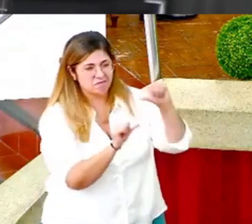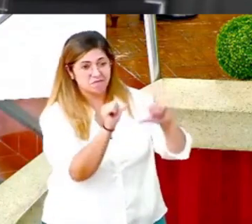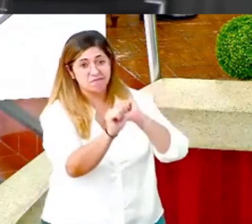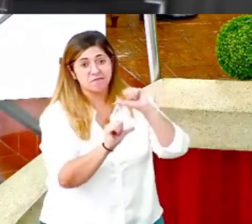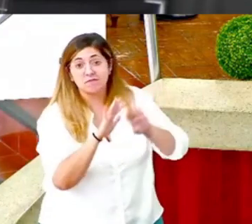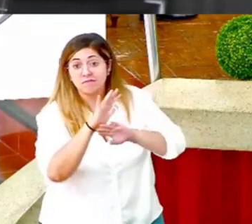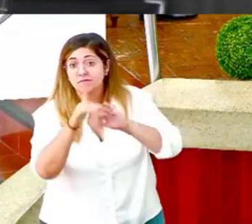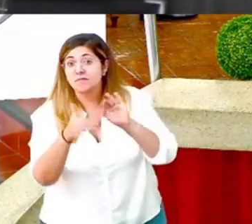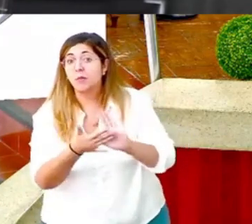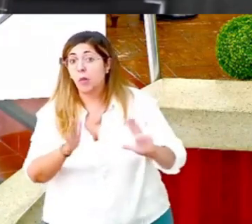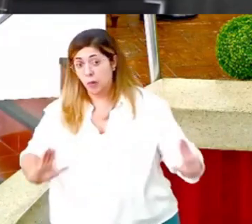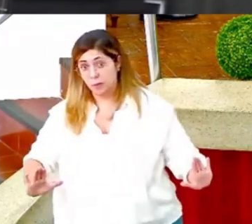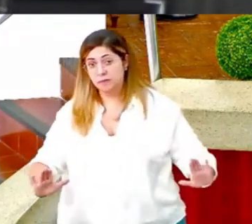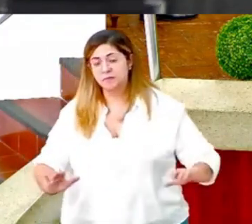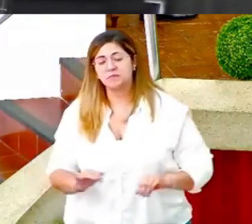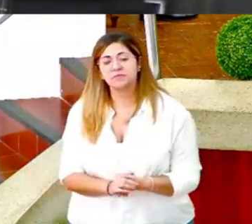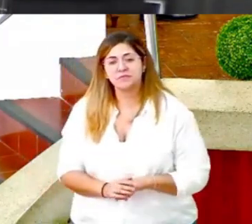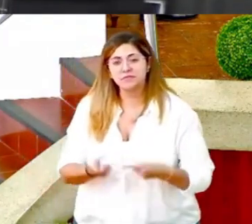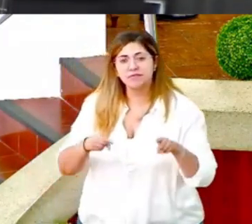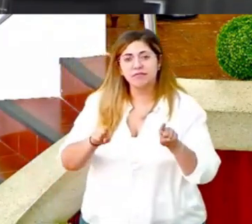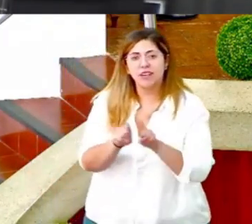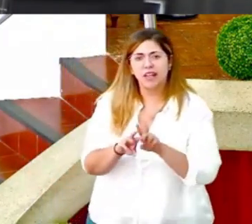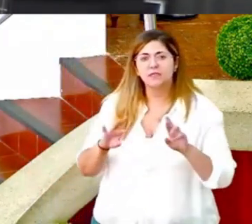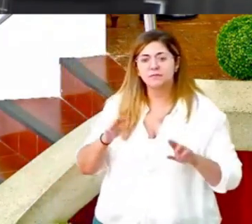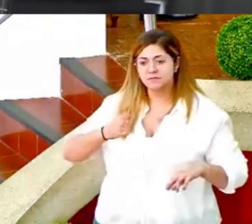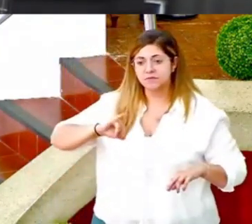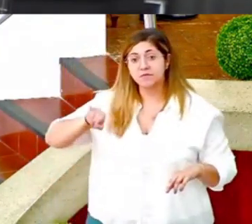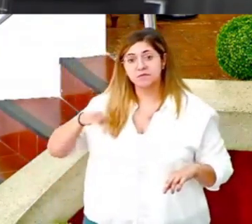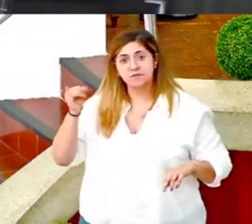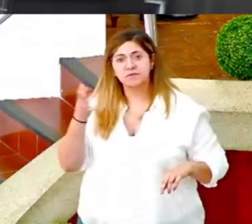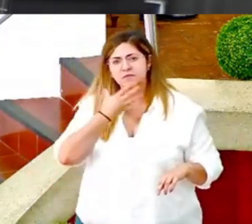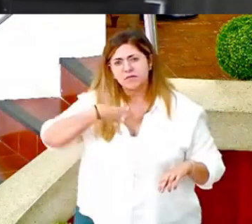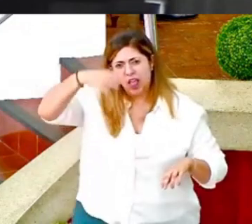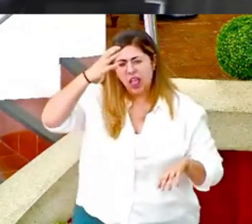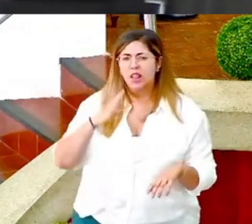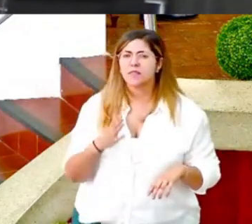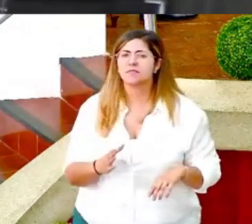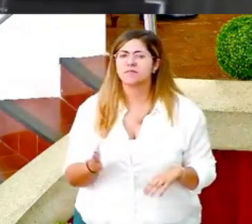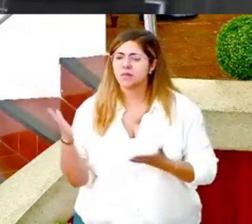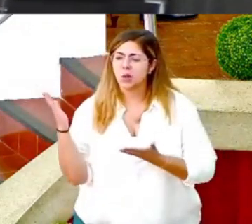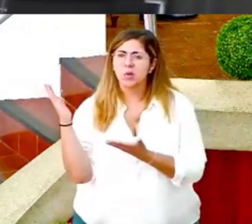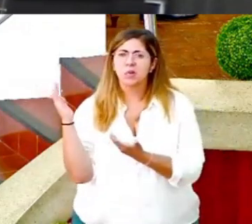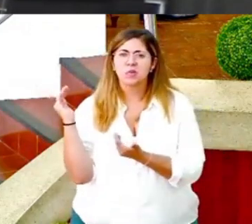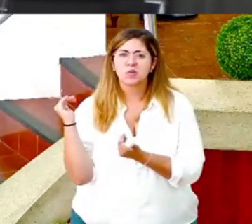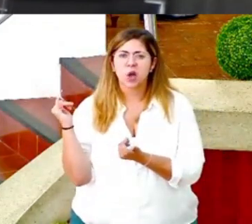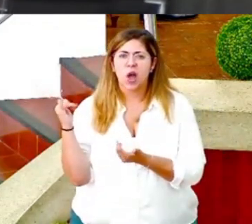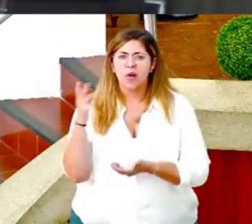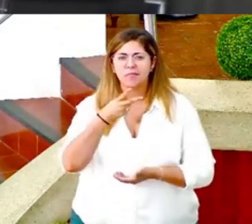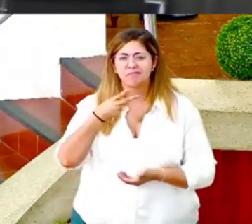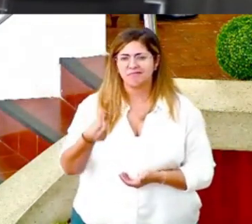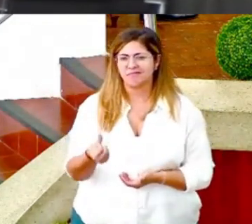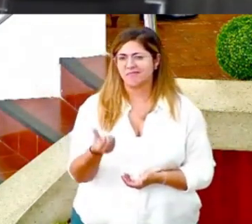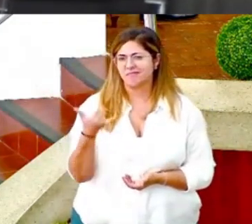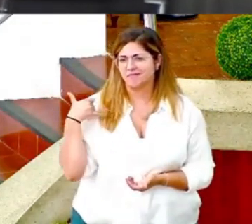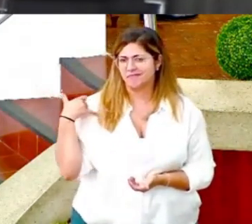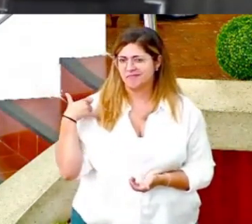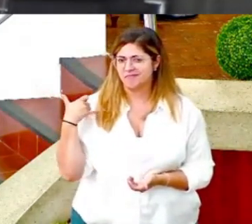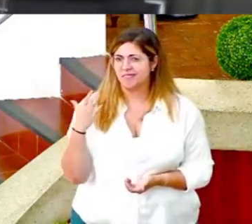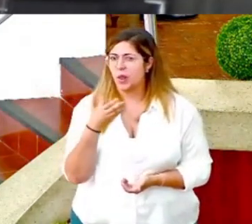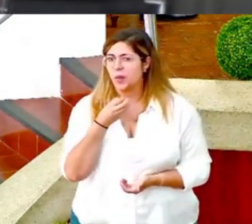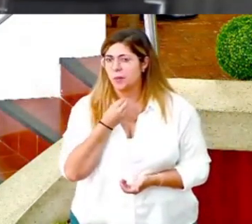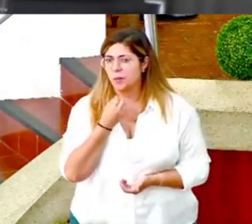E Josias está reinando, novo ainda, 26 anos só de idade. De repente alguém